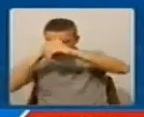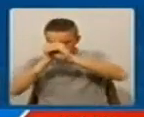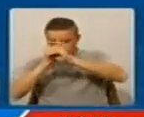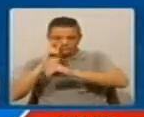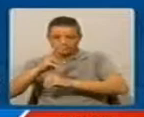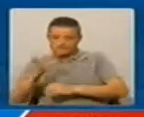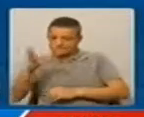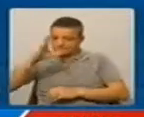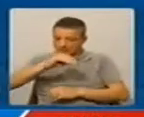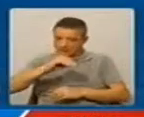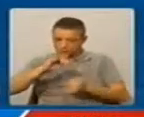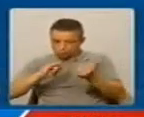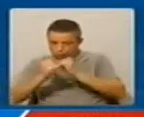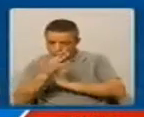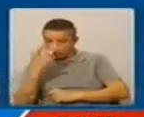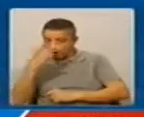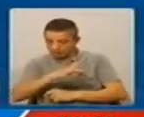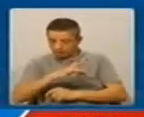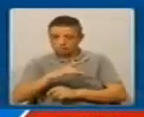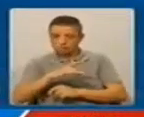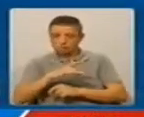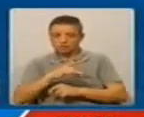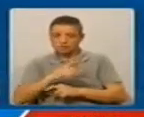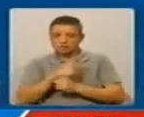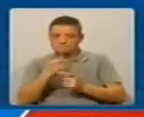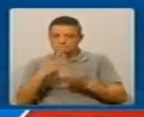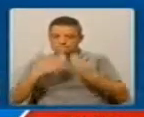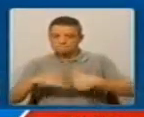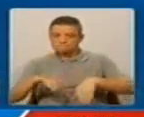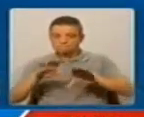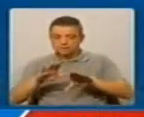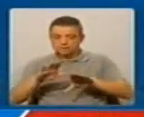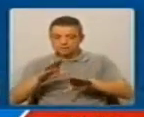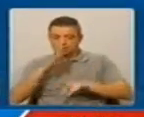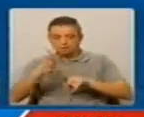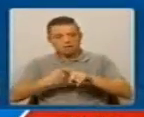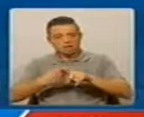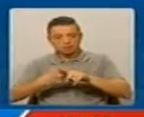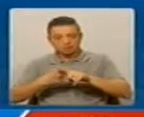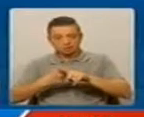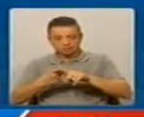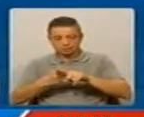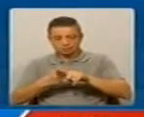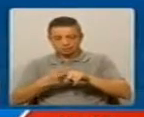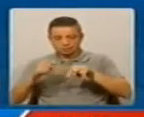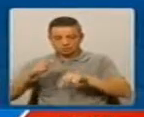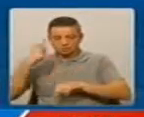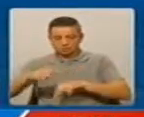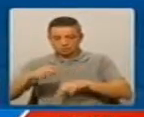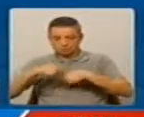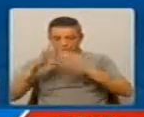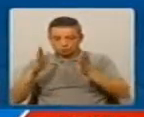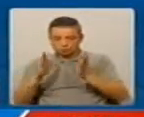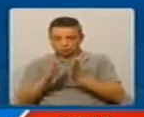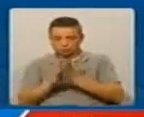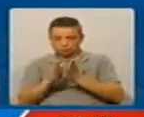quantidade de quasares para ver se conseguimos encontrar este tipo de alinhamentos, mas não deixa de ser interessante que, neste momento, temos todo um alinhamento não